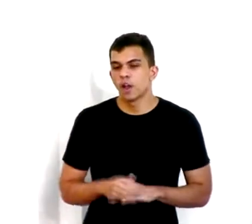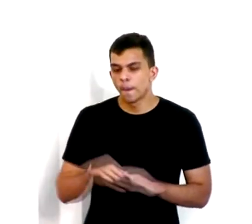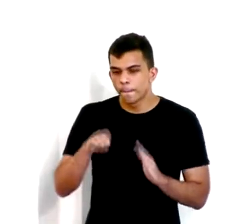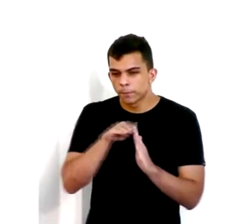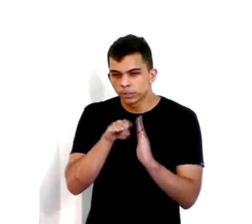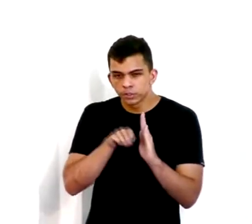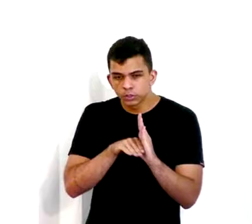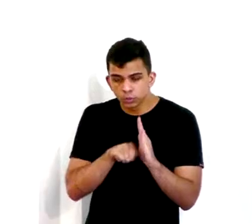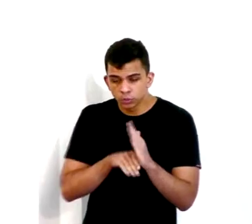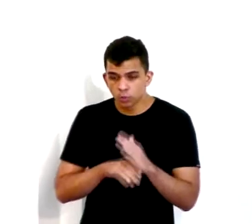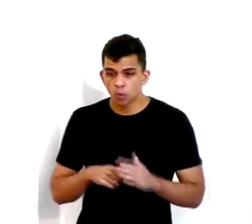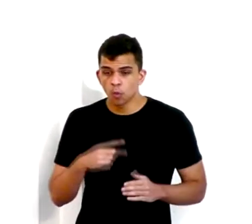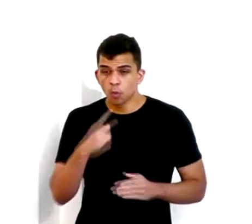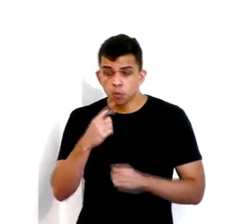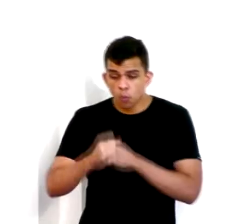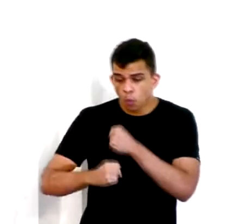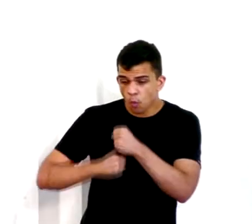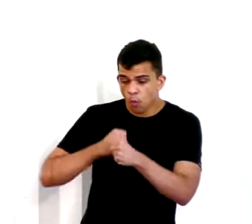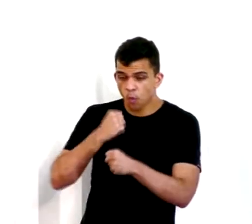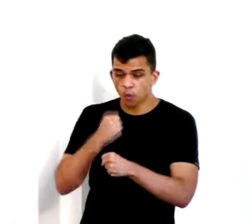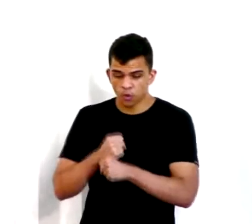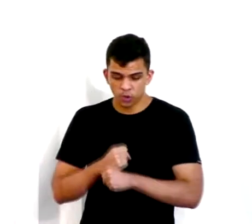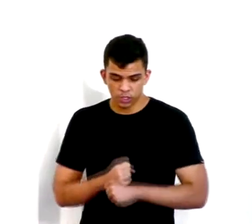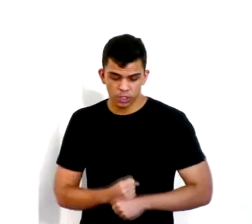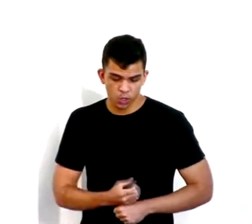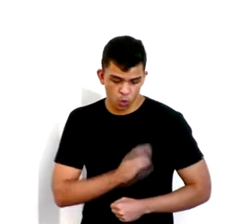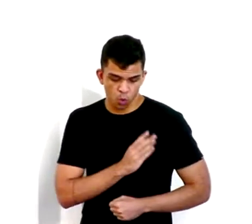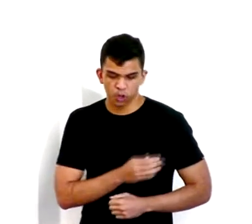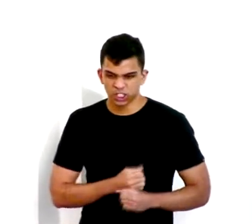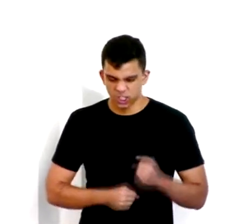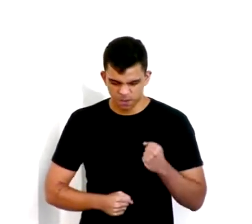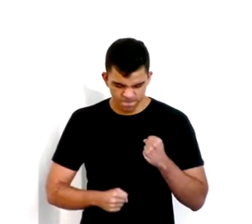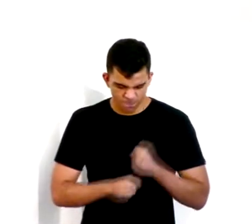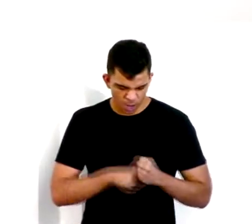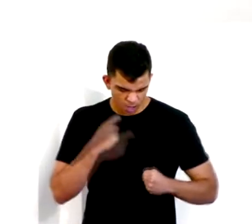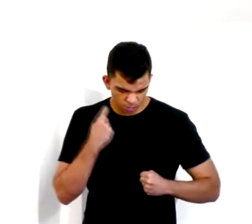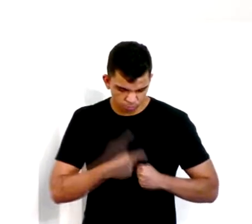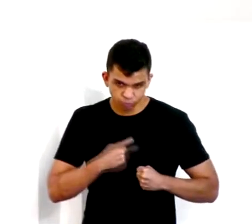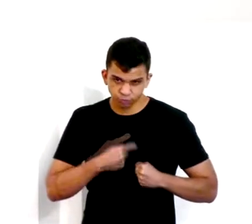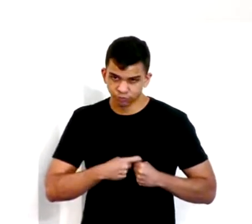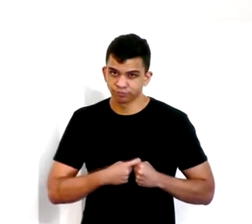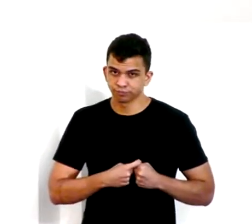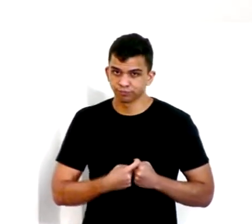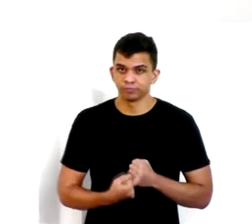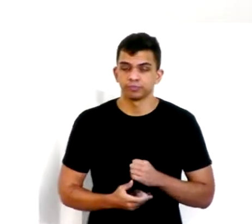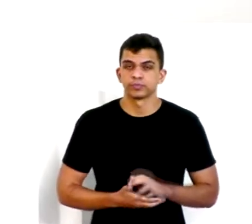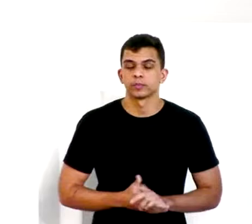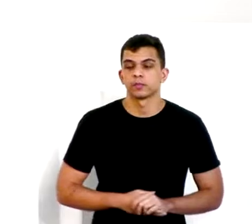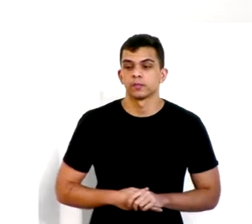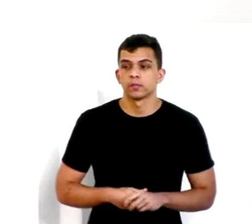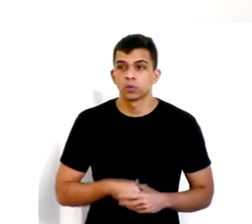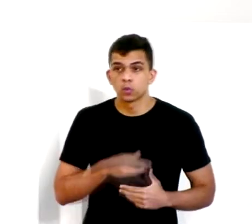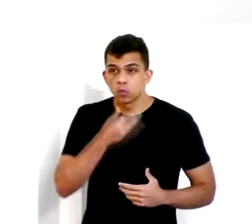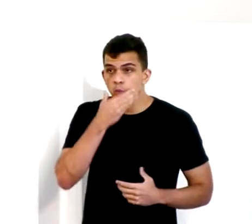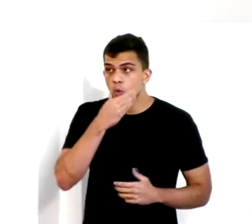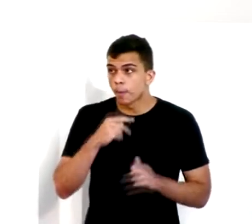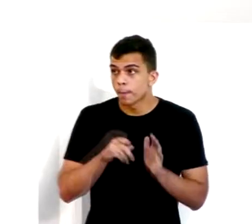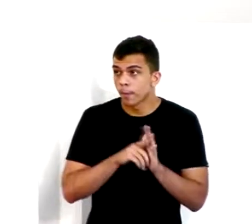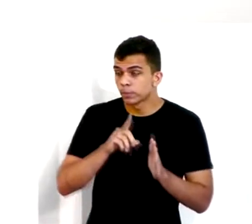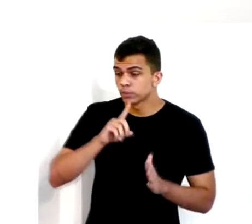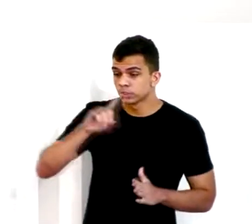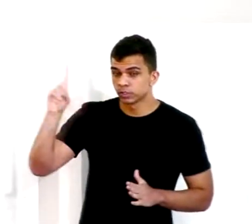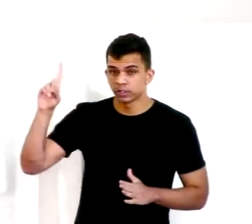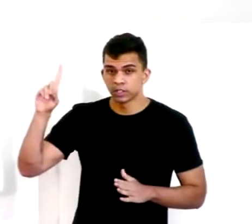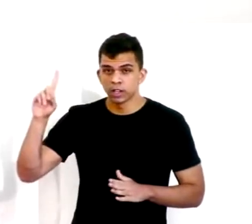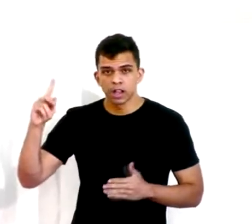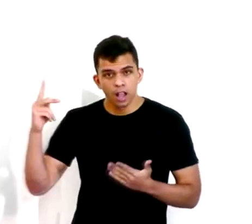um ano com seu coração petrificado. Um homem de Deus pode estar diante de